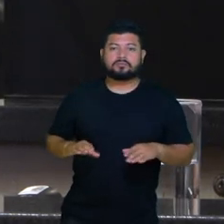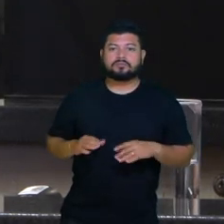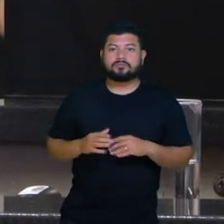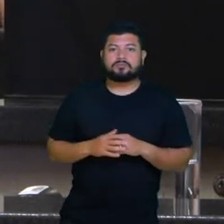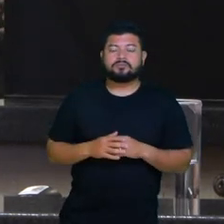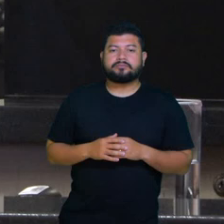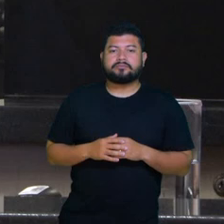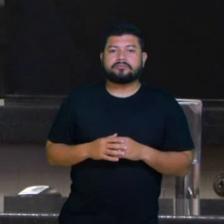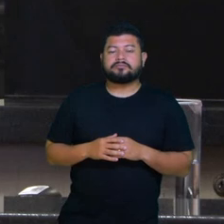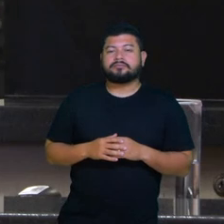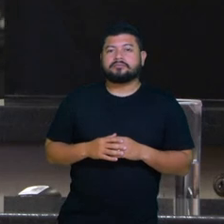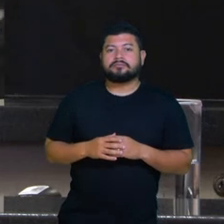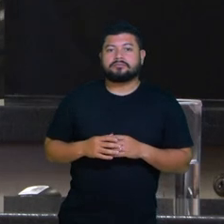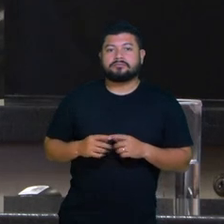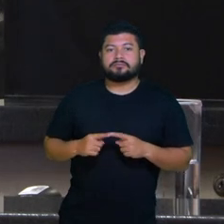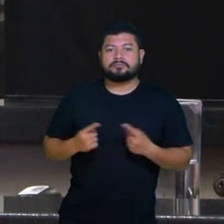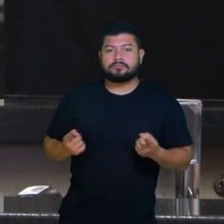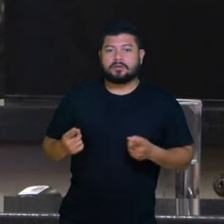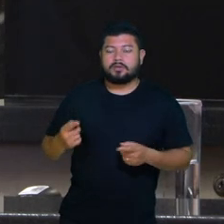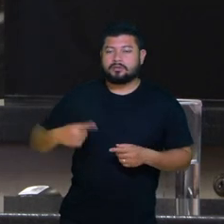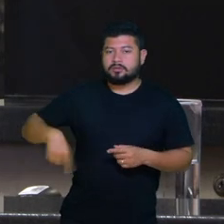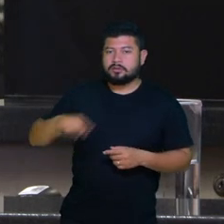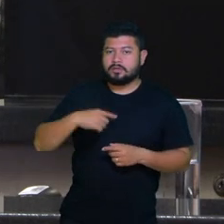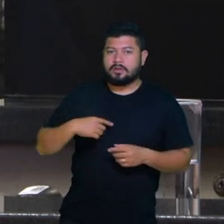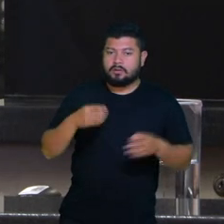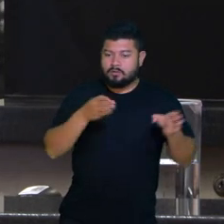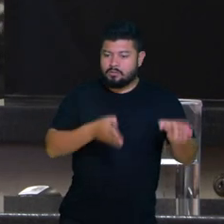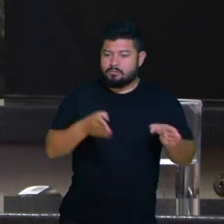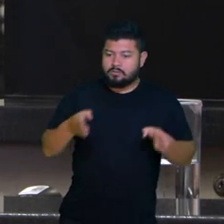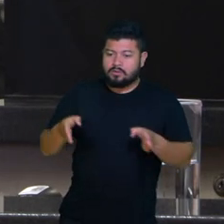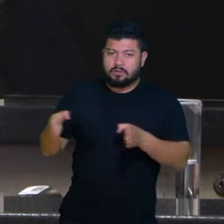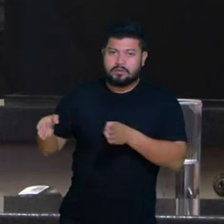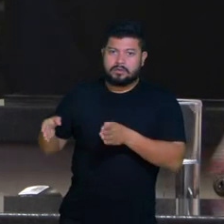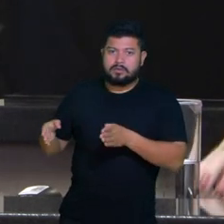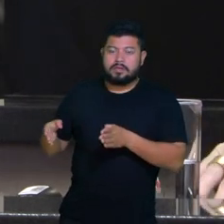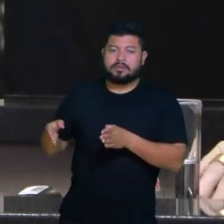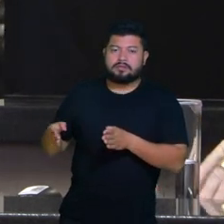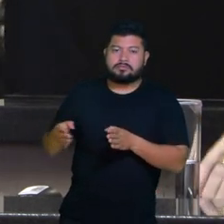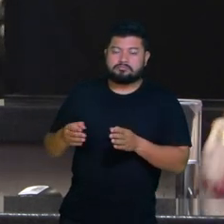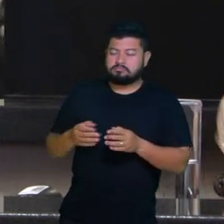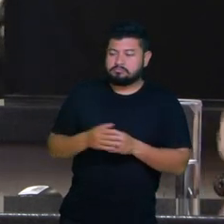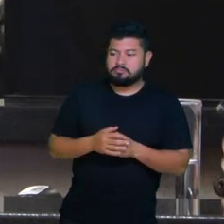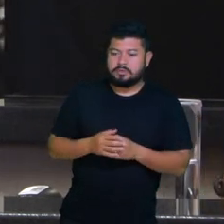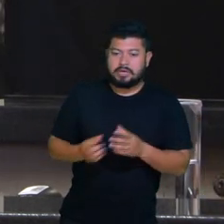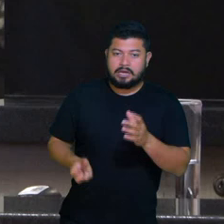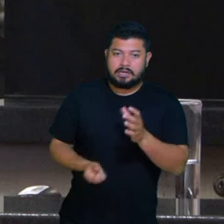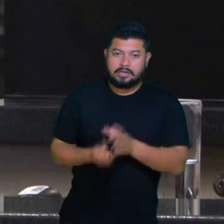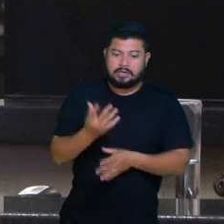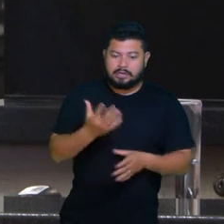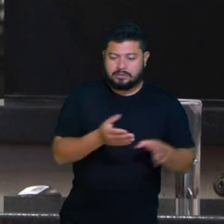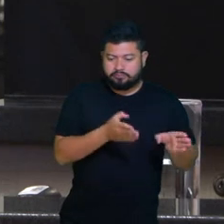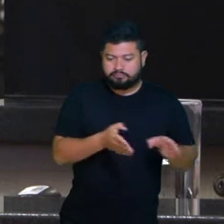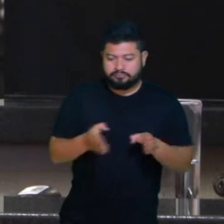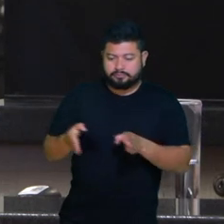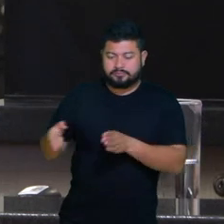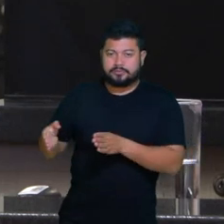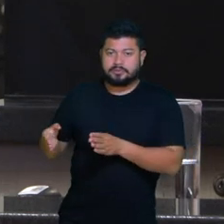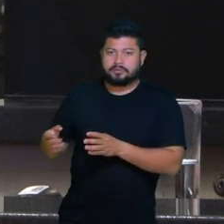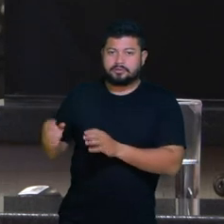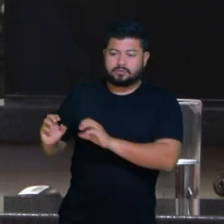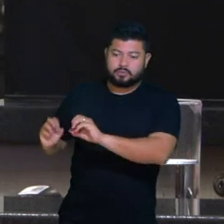vivemos um processo de padronização do processo né de de de educação né do